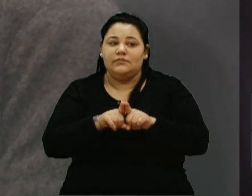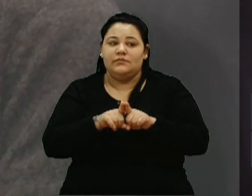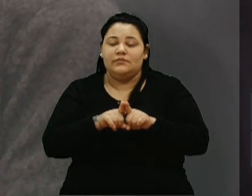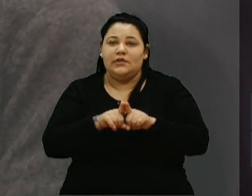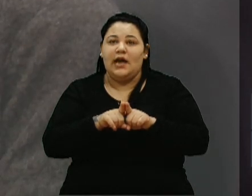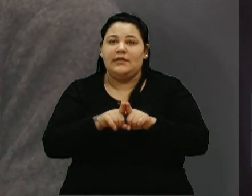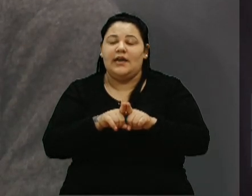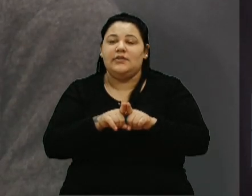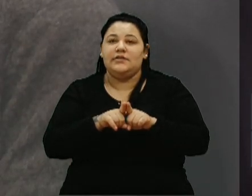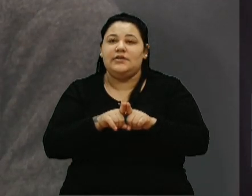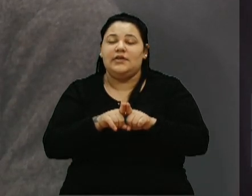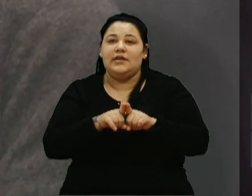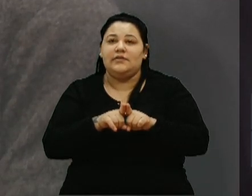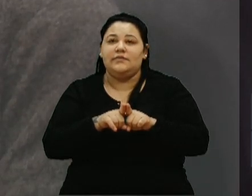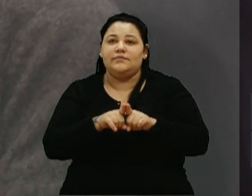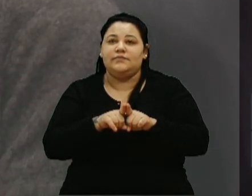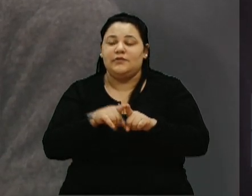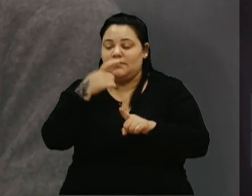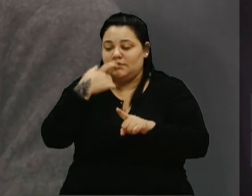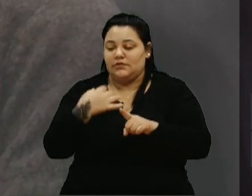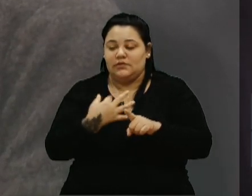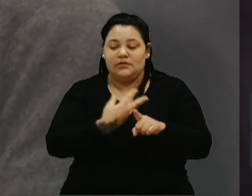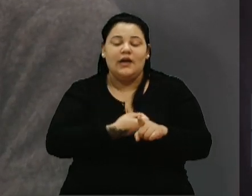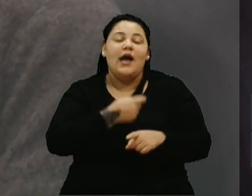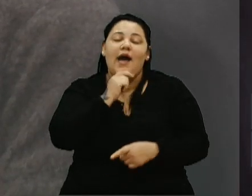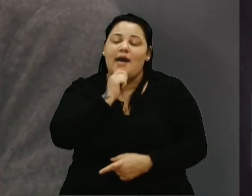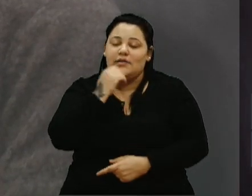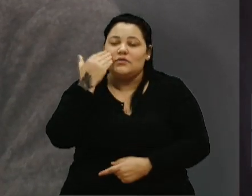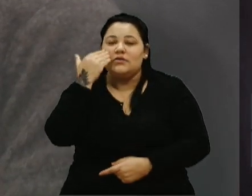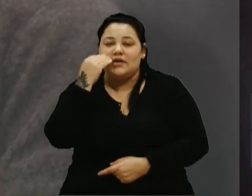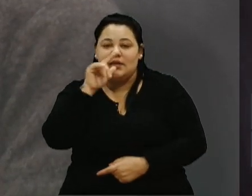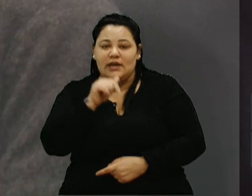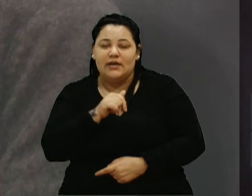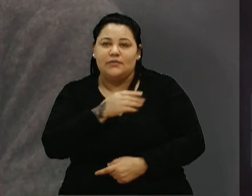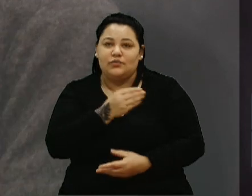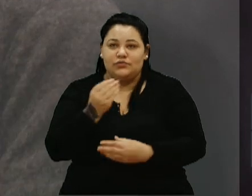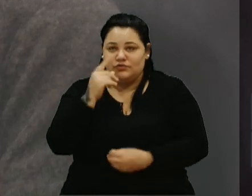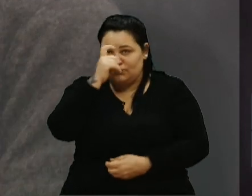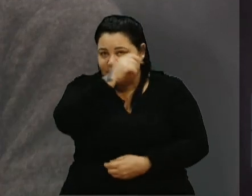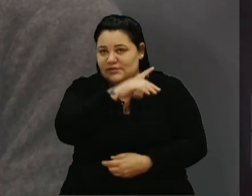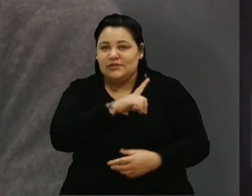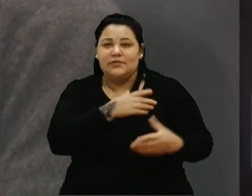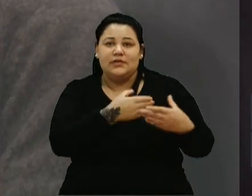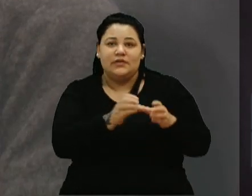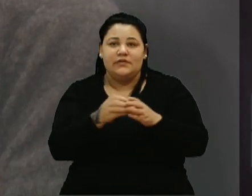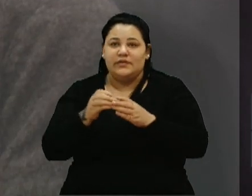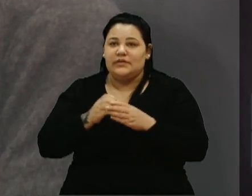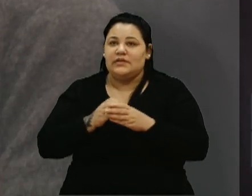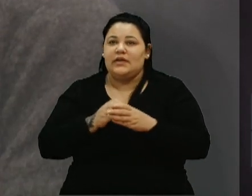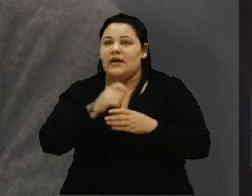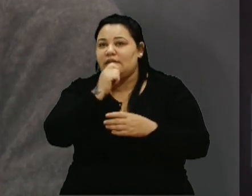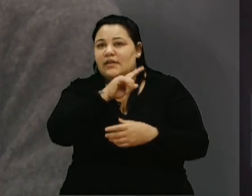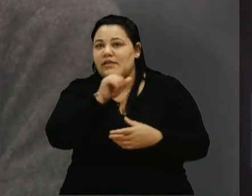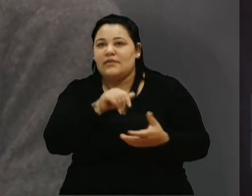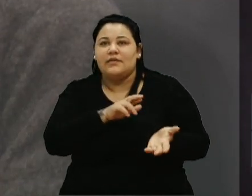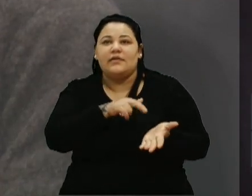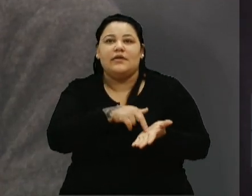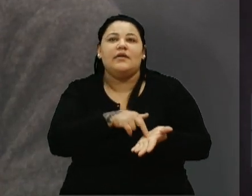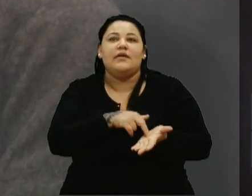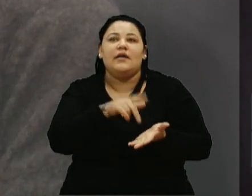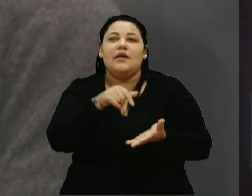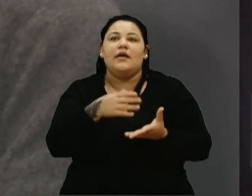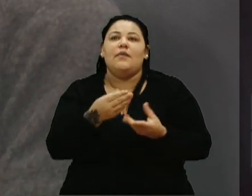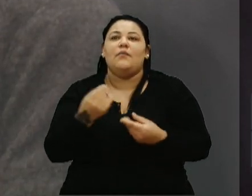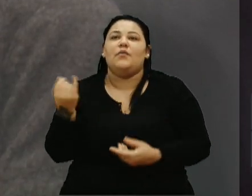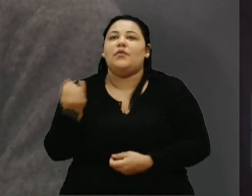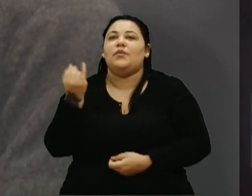são ainda muito vistas enquanto loucas e cujas vivências não são reais. Então, é muito importante